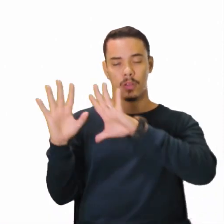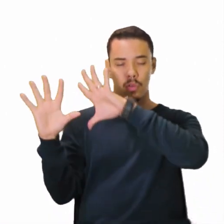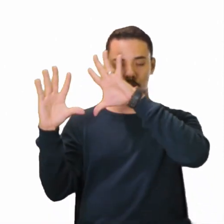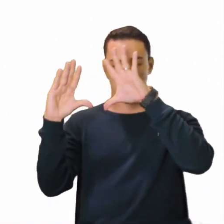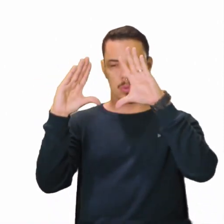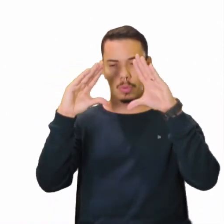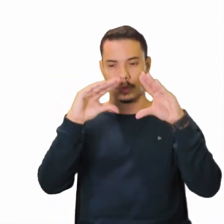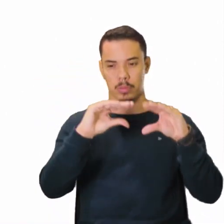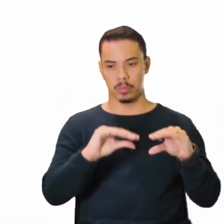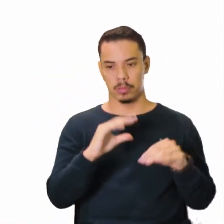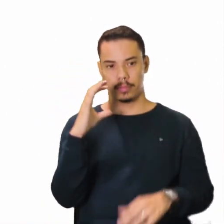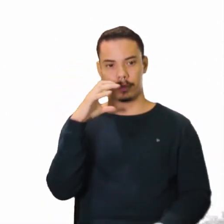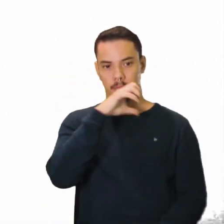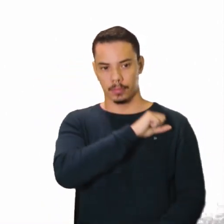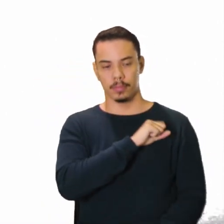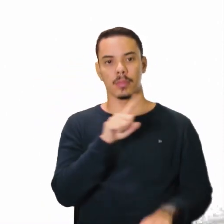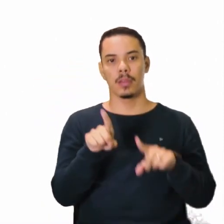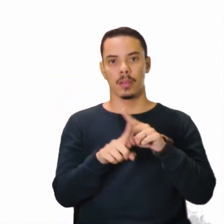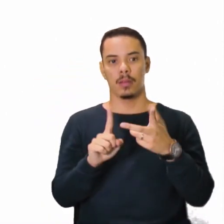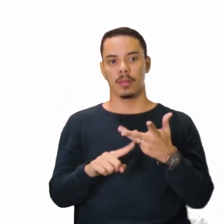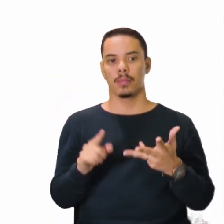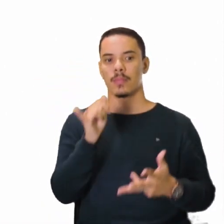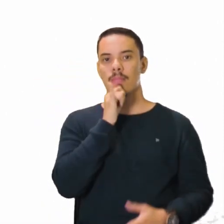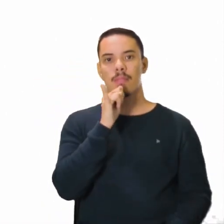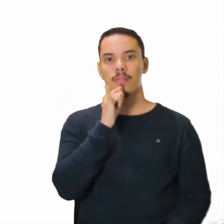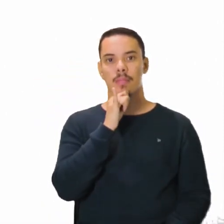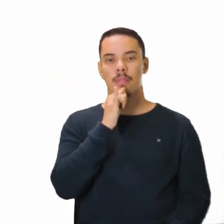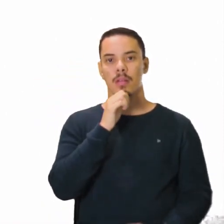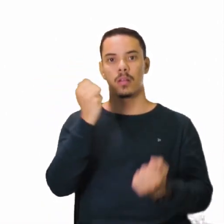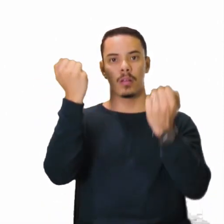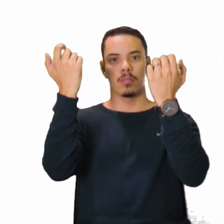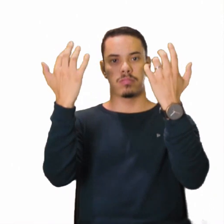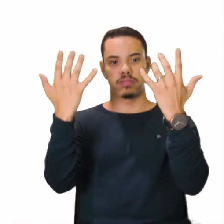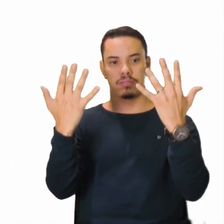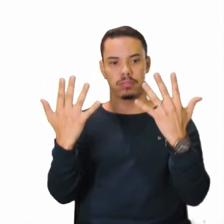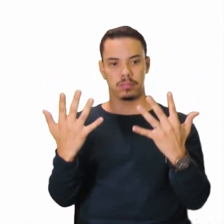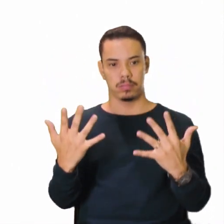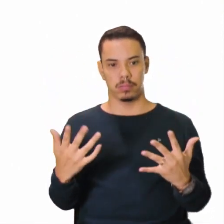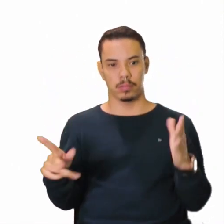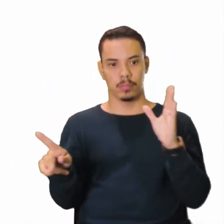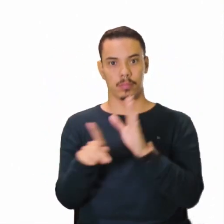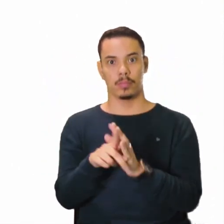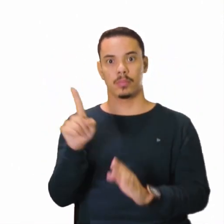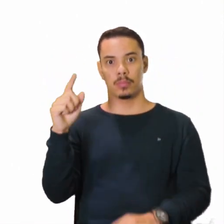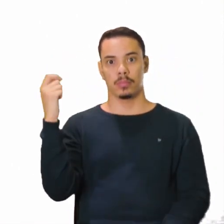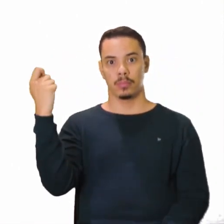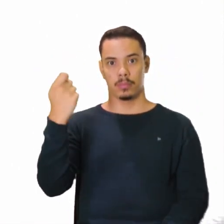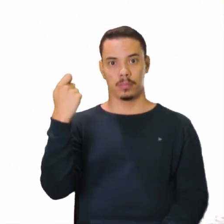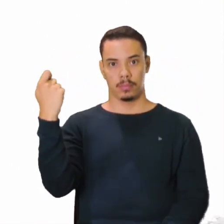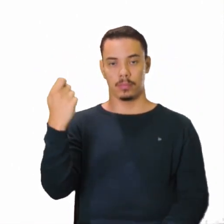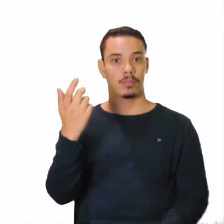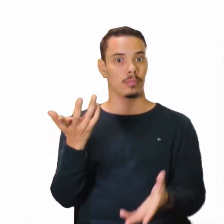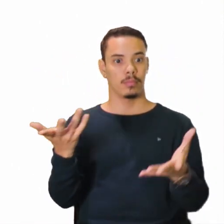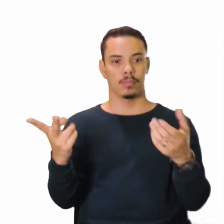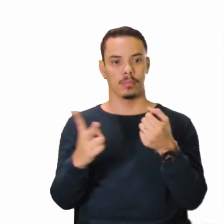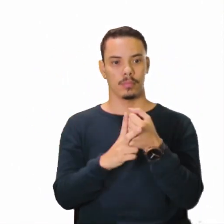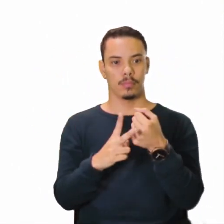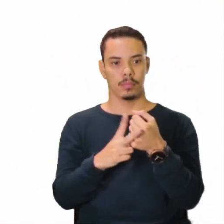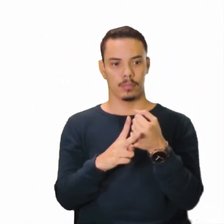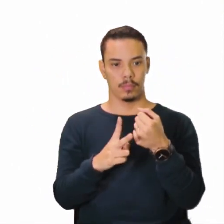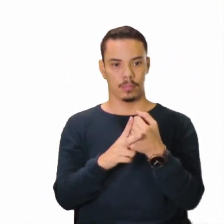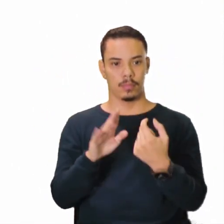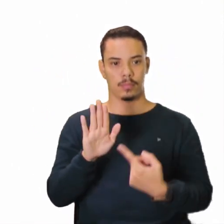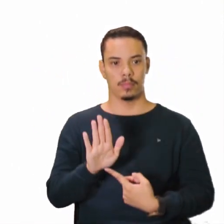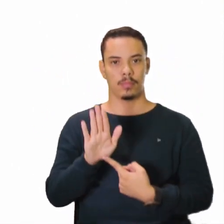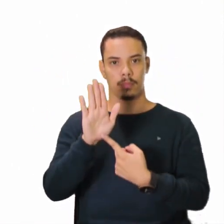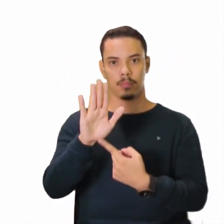Anoiteceu. No exemplo da letra D, nevou na Serra Gaúcha. Cadê o verbo